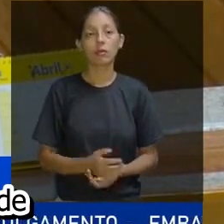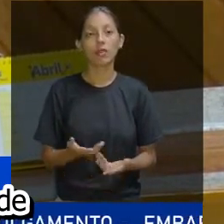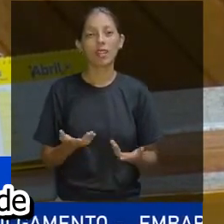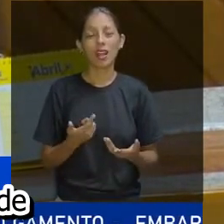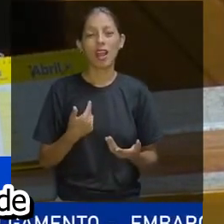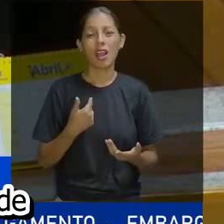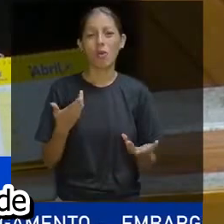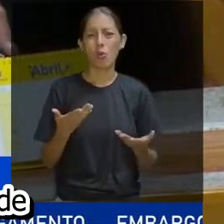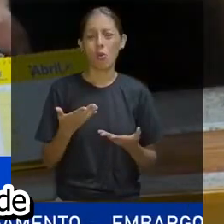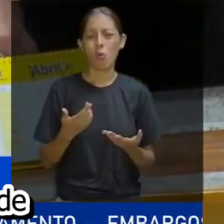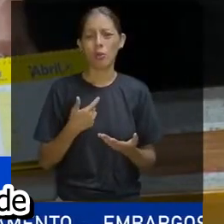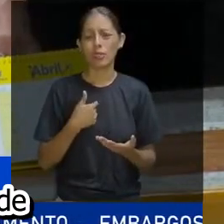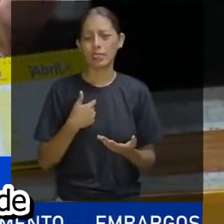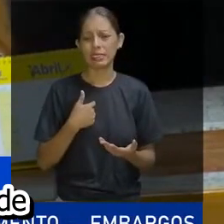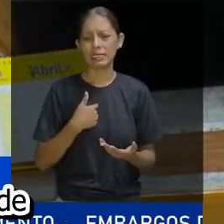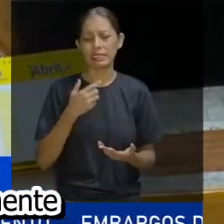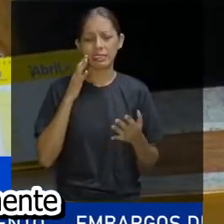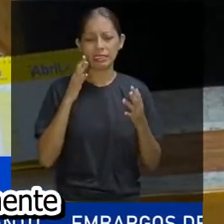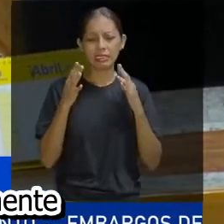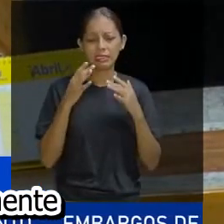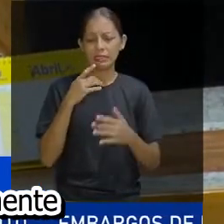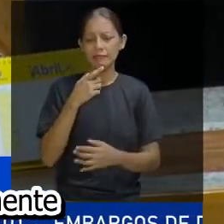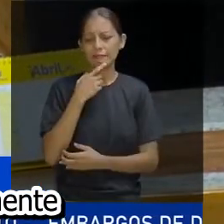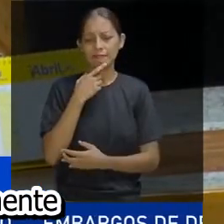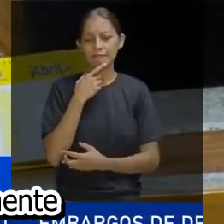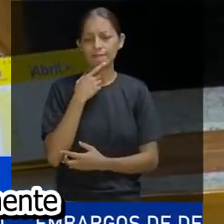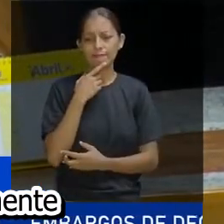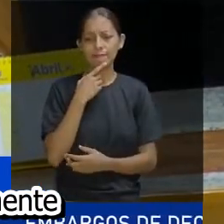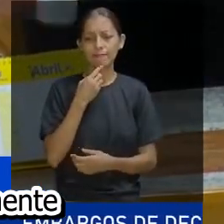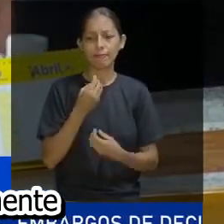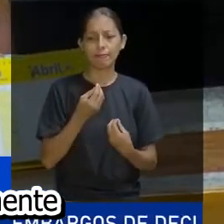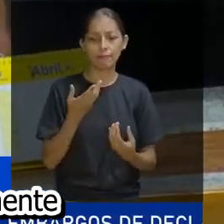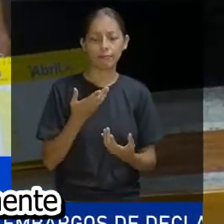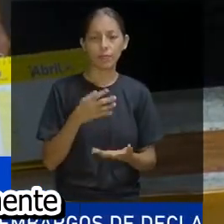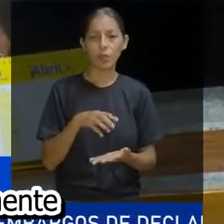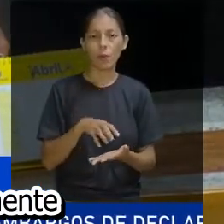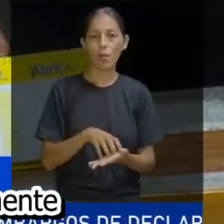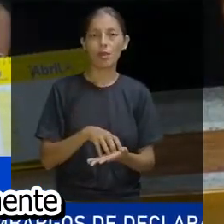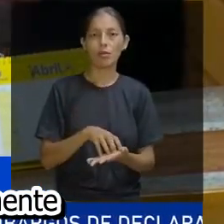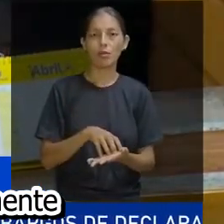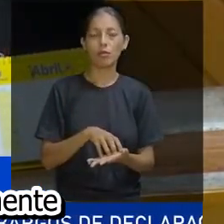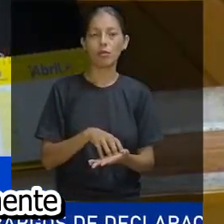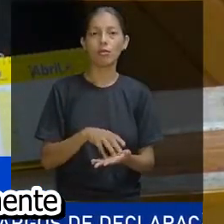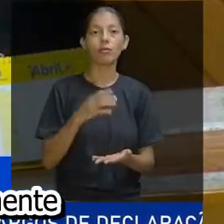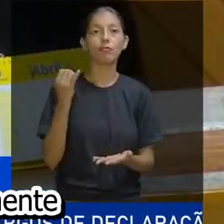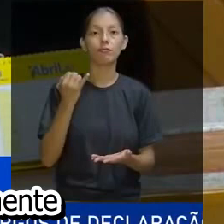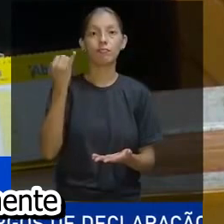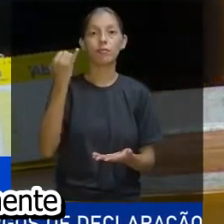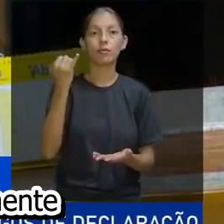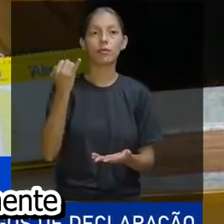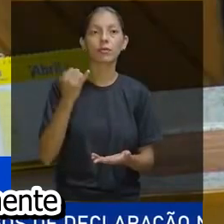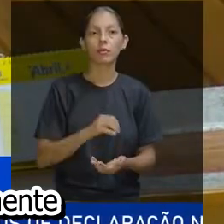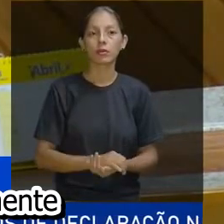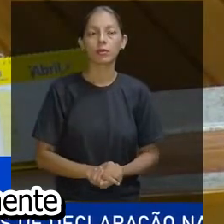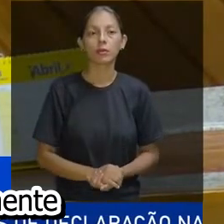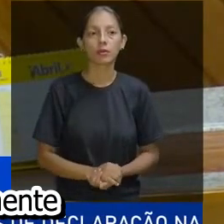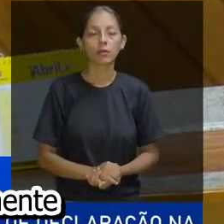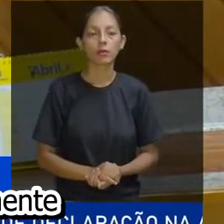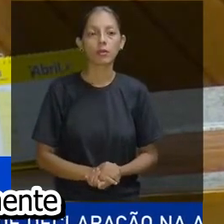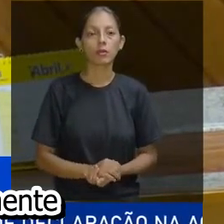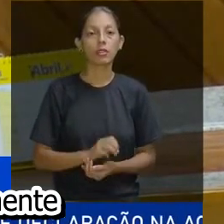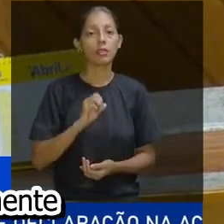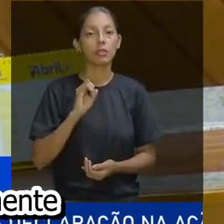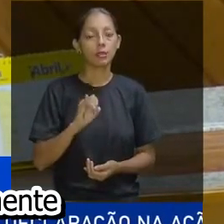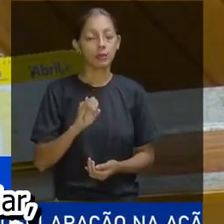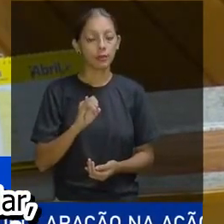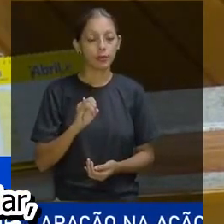conta desses argumentos que eu estou usando aqui, deixar de enfrentar o mérito, normalmente porque já se sabe que se é uma